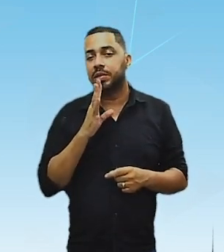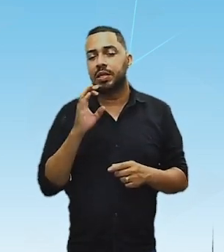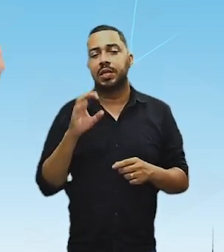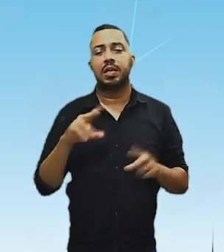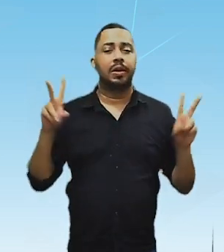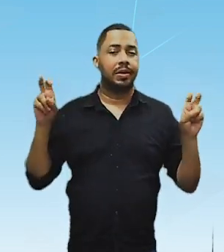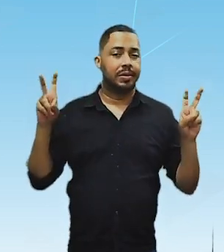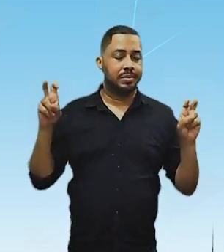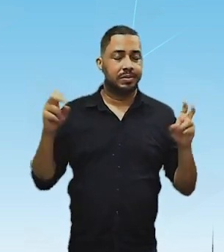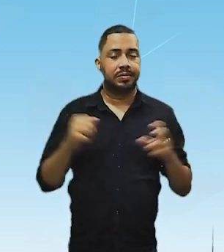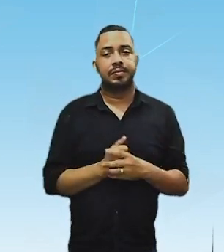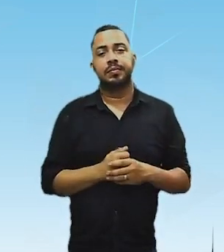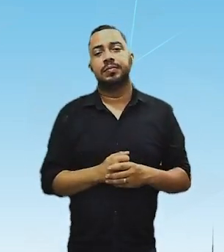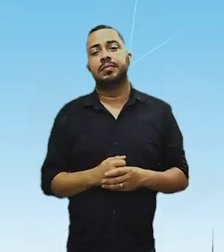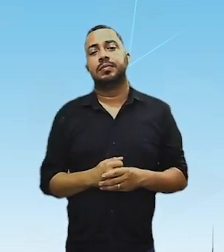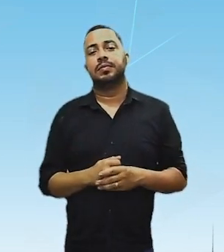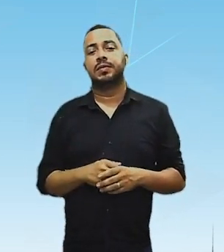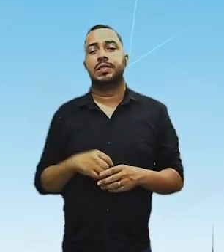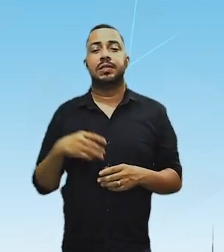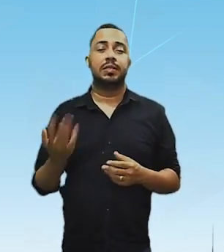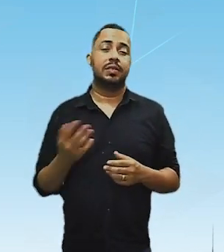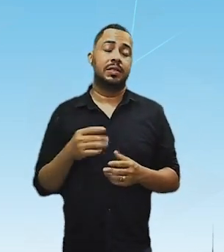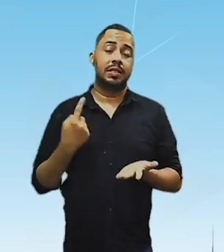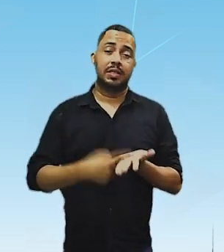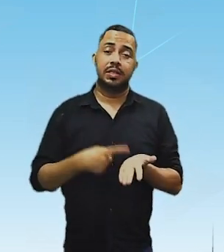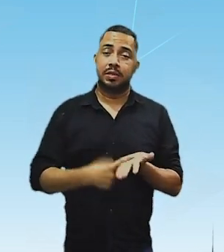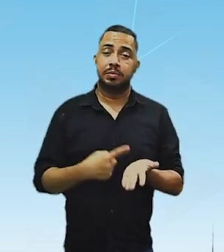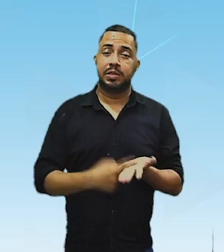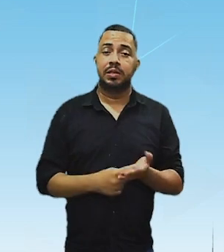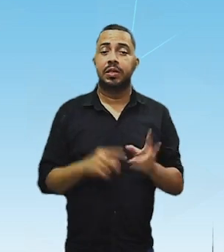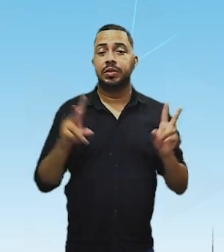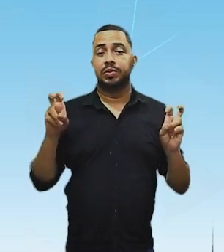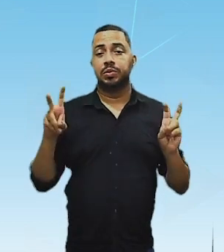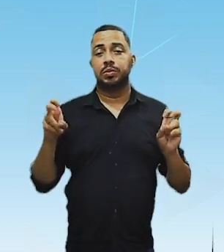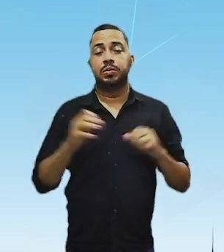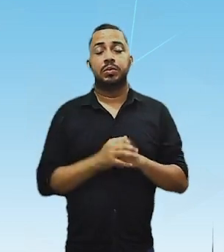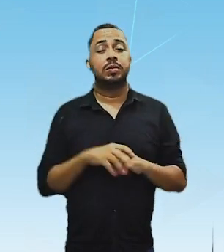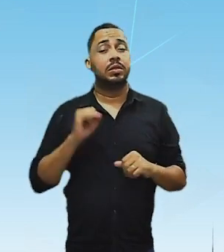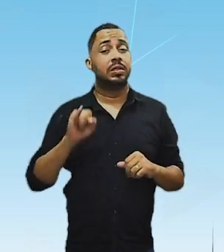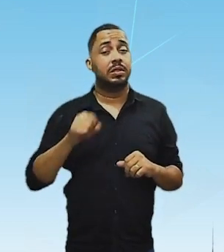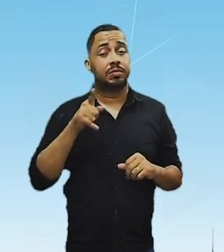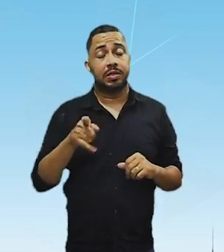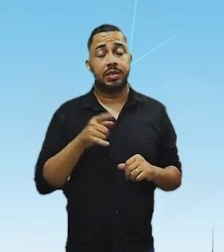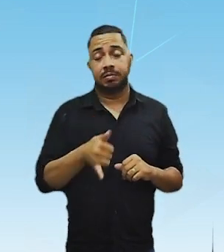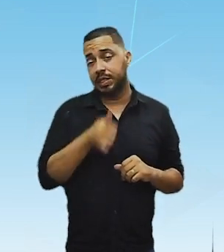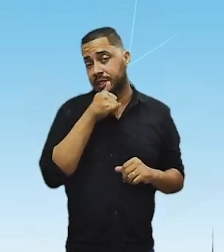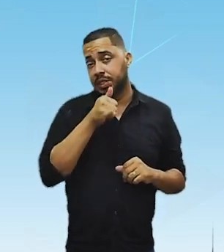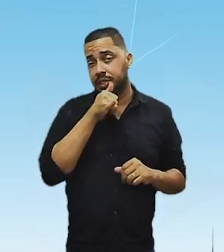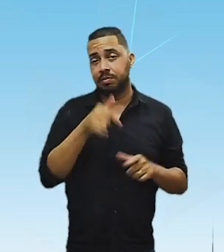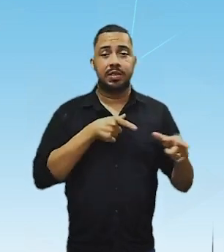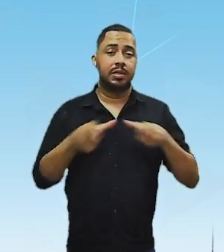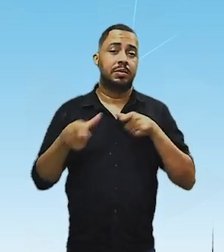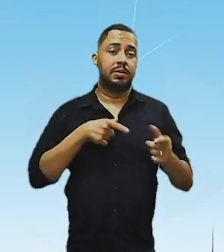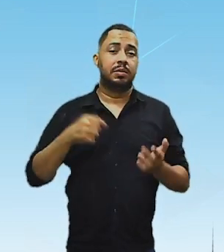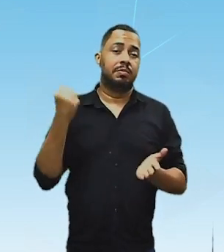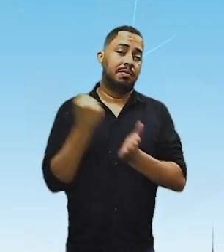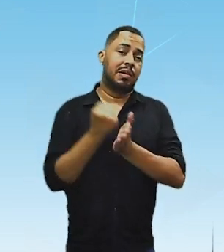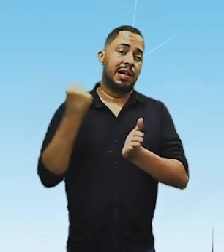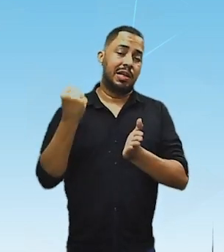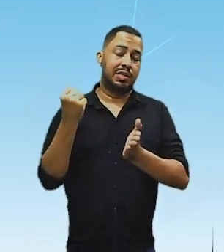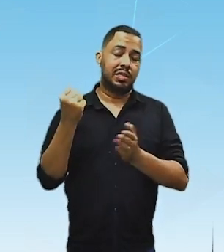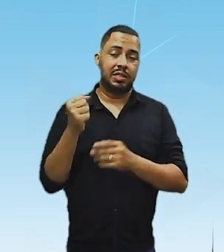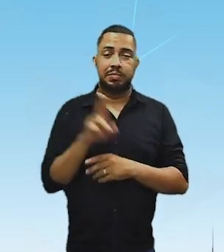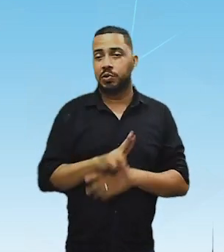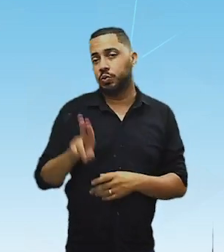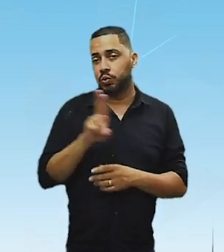tem conhecimento sobre aquele determinado assunto. Se você, por exemplo, trabalha com marcas de bens de consumo,